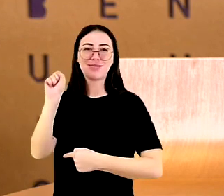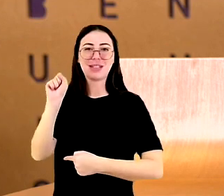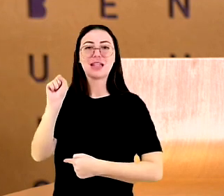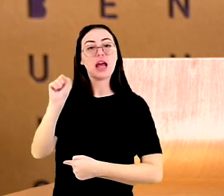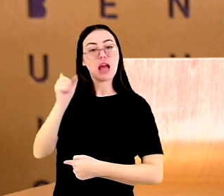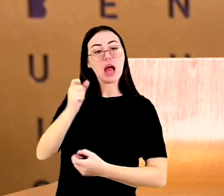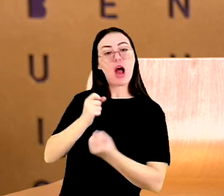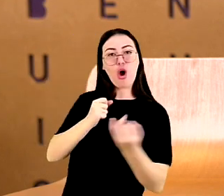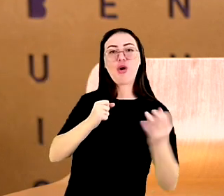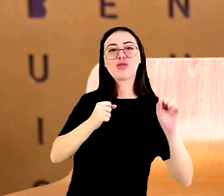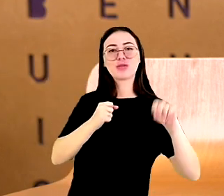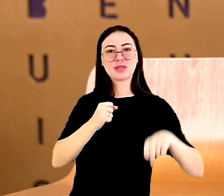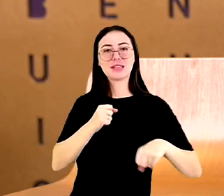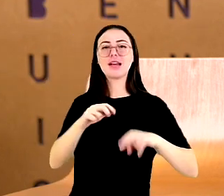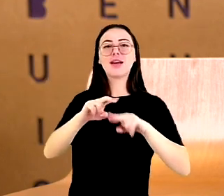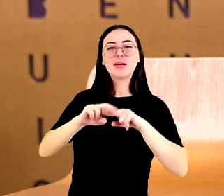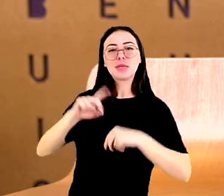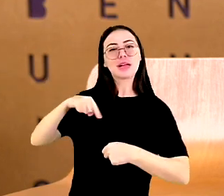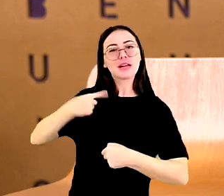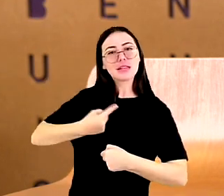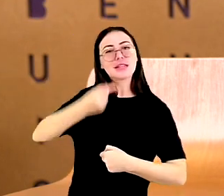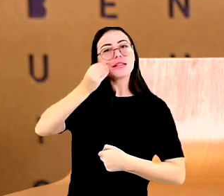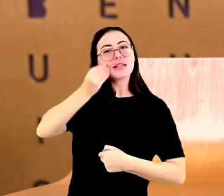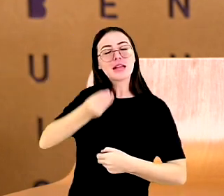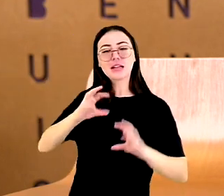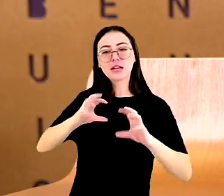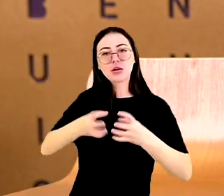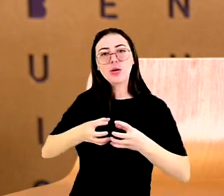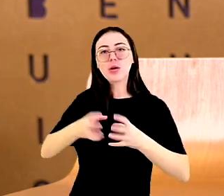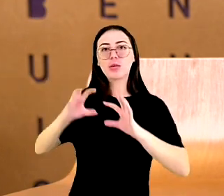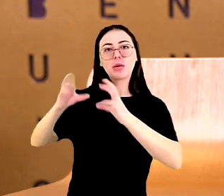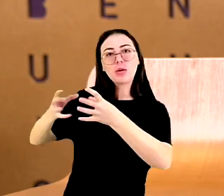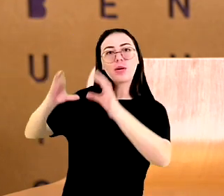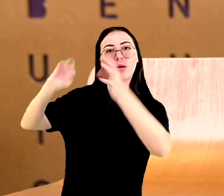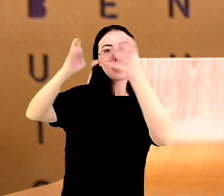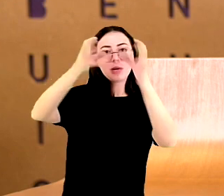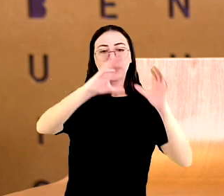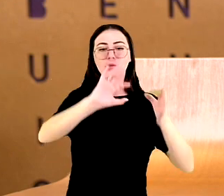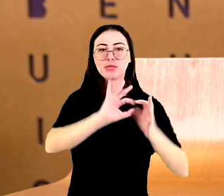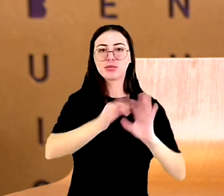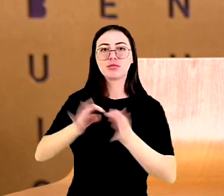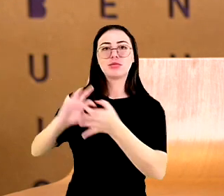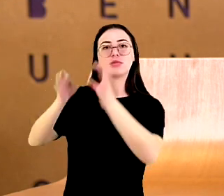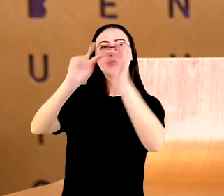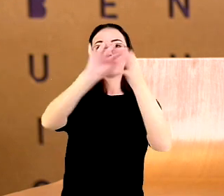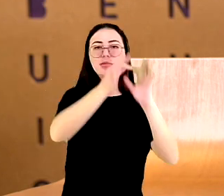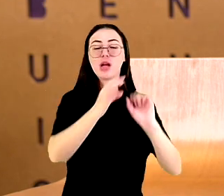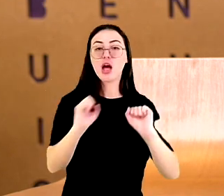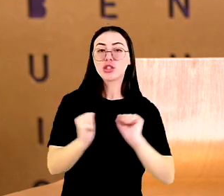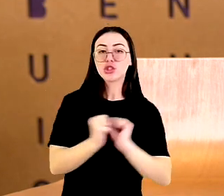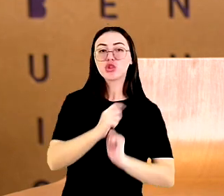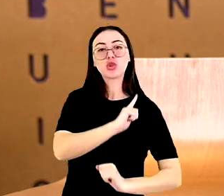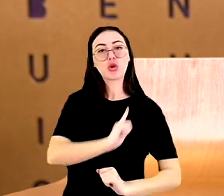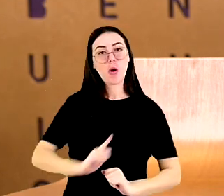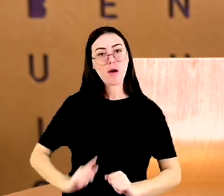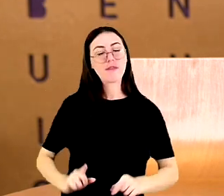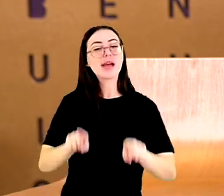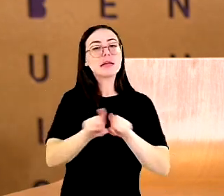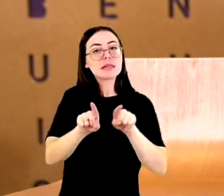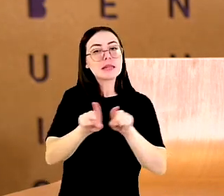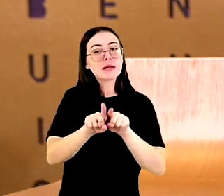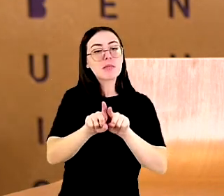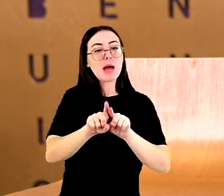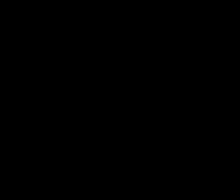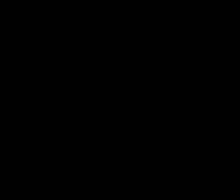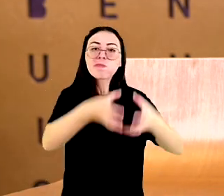como Conectar Agro e grupos também junto ao governo, para ver como que a gente consegue melhorar